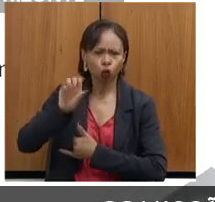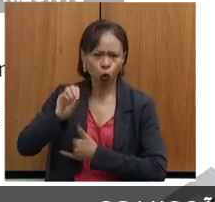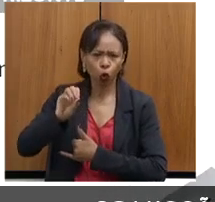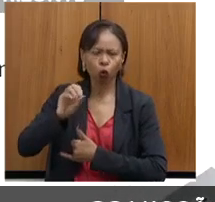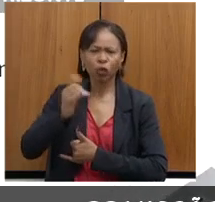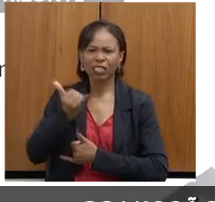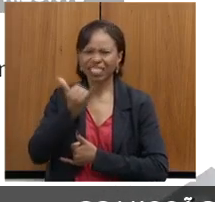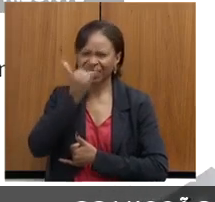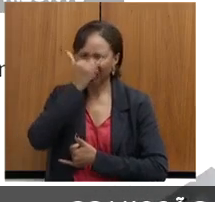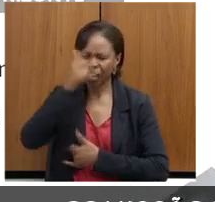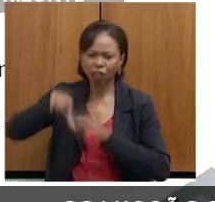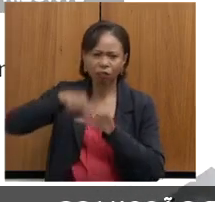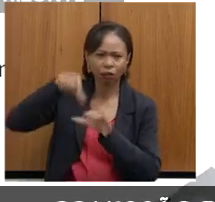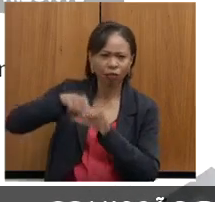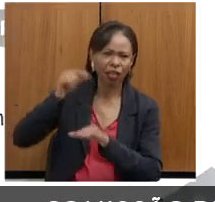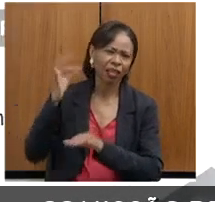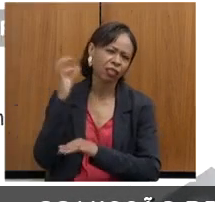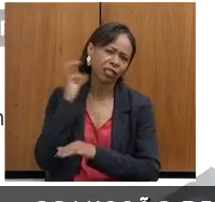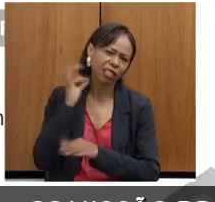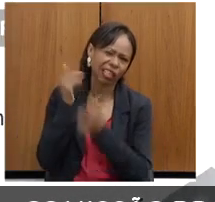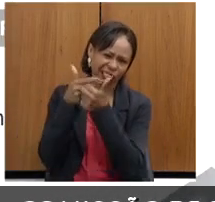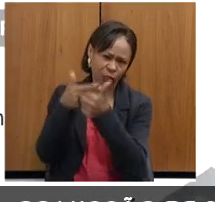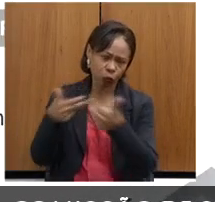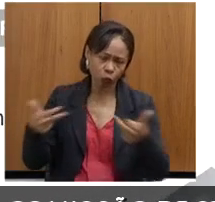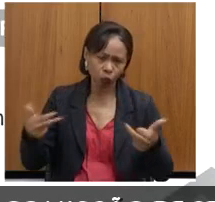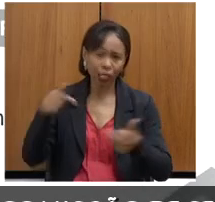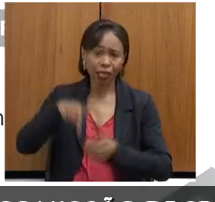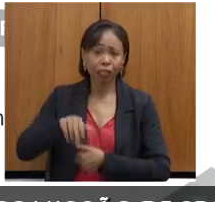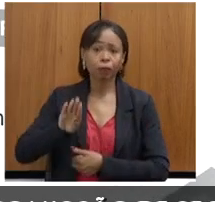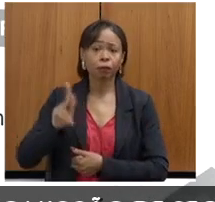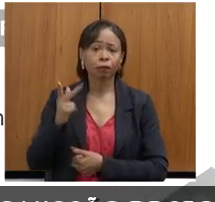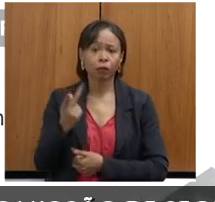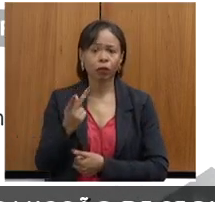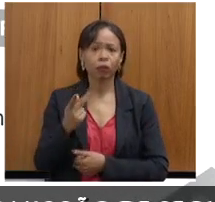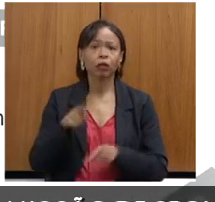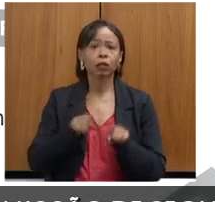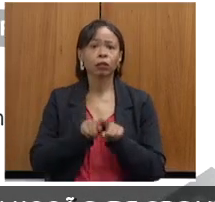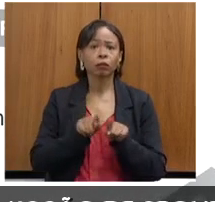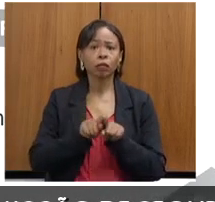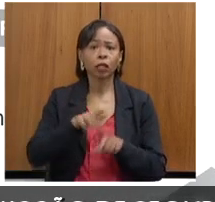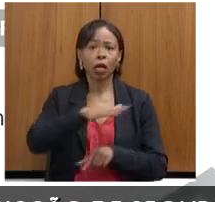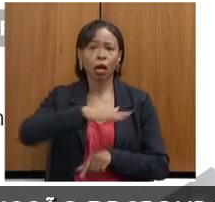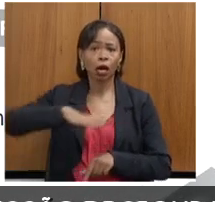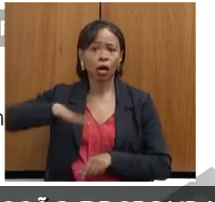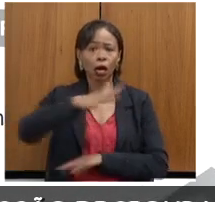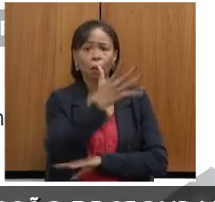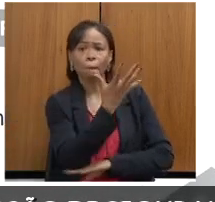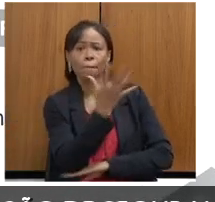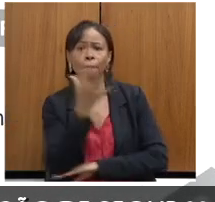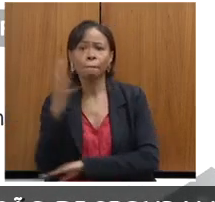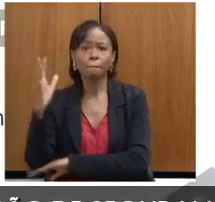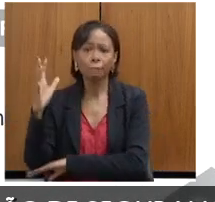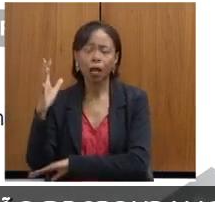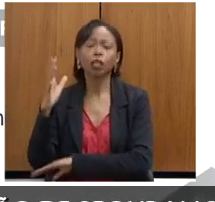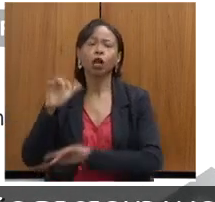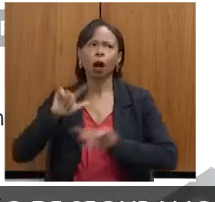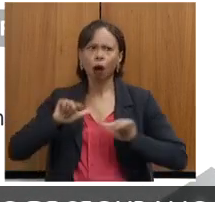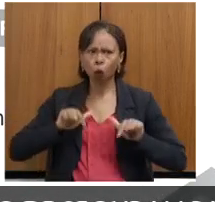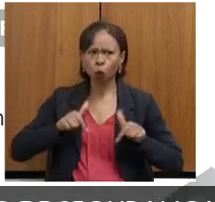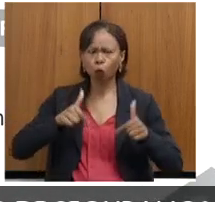Horizonte pode passar em torno do meio ambiente também atuamos para